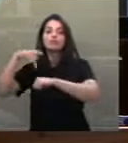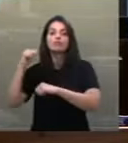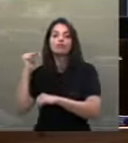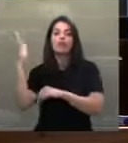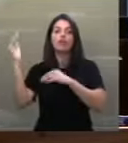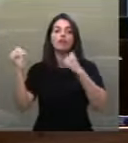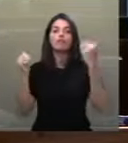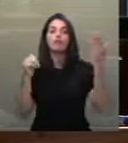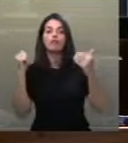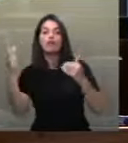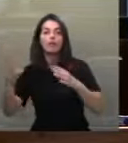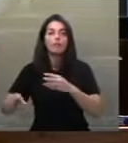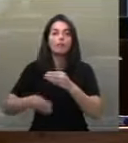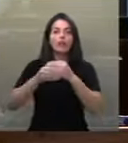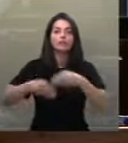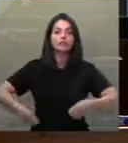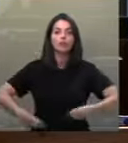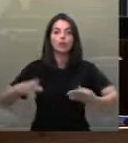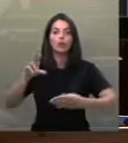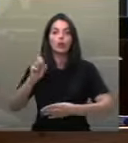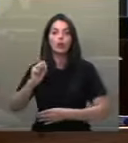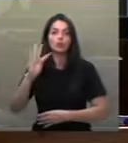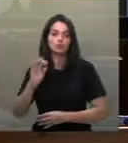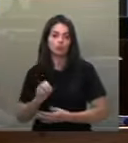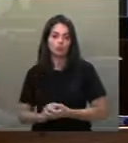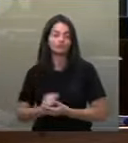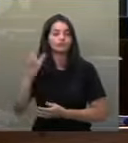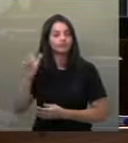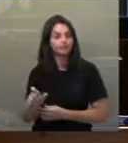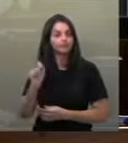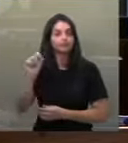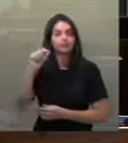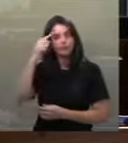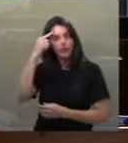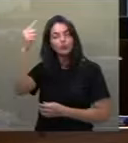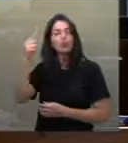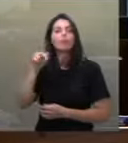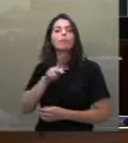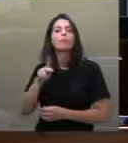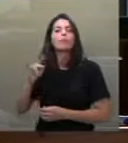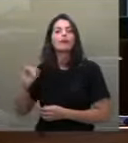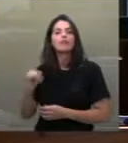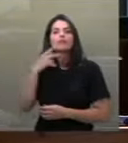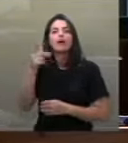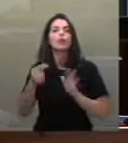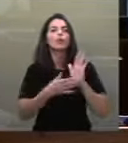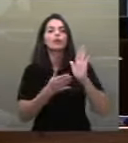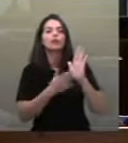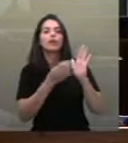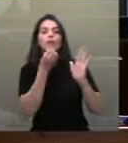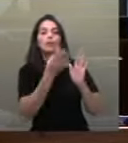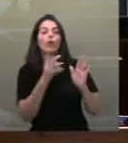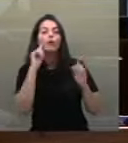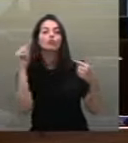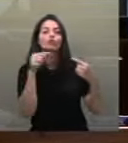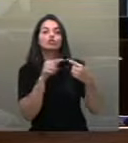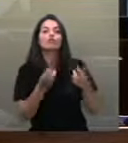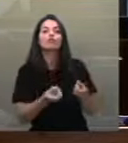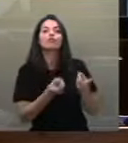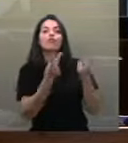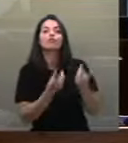internação. Ainda, segundo o autor, o PPI resulta em ganhos extraordinários para a Petrobras e o objetivo final seria vender suas